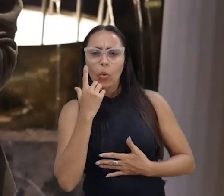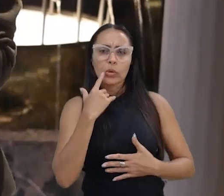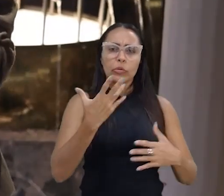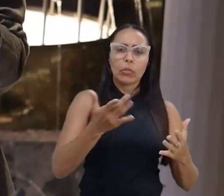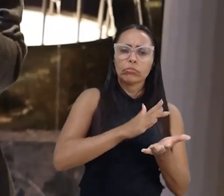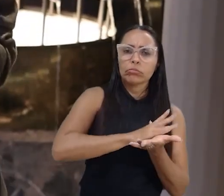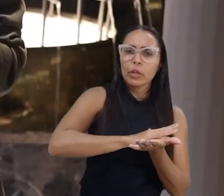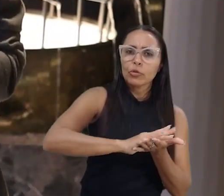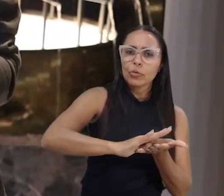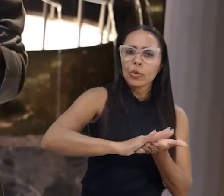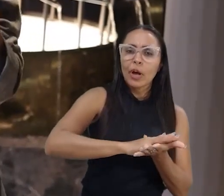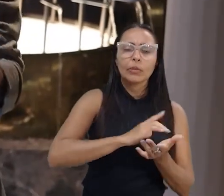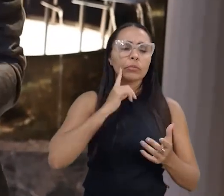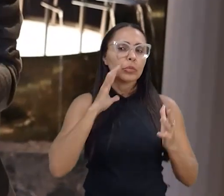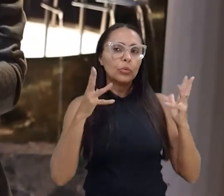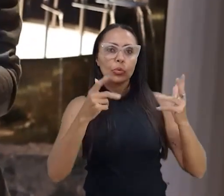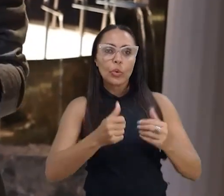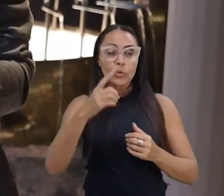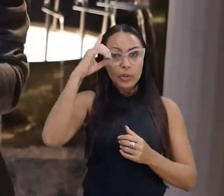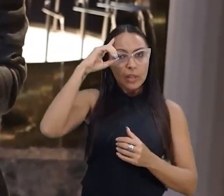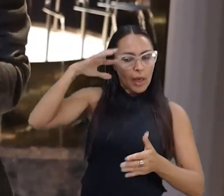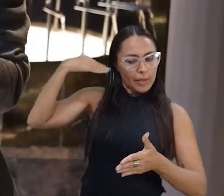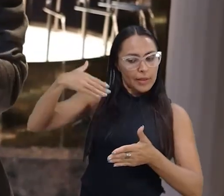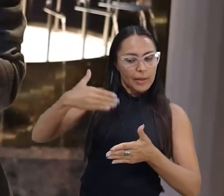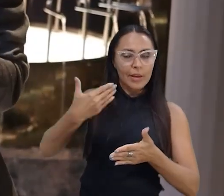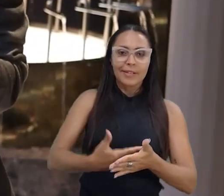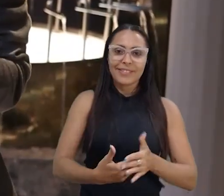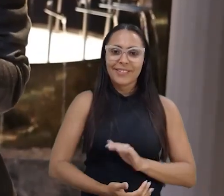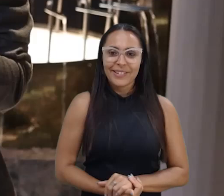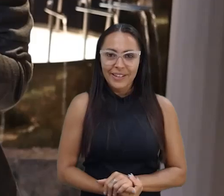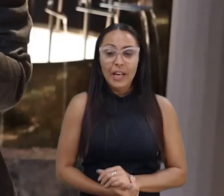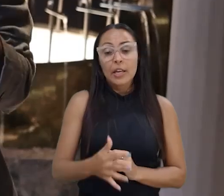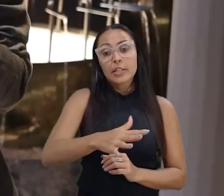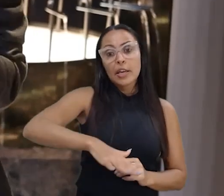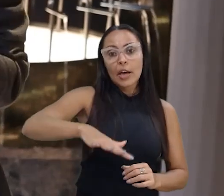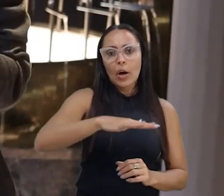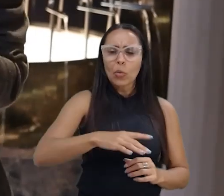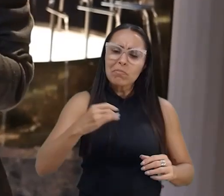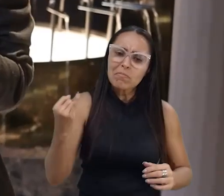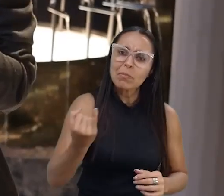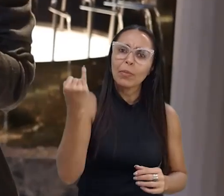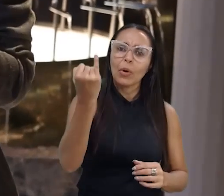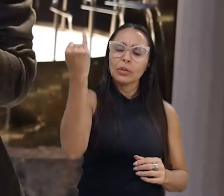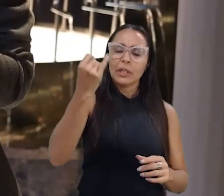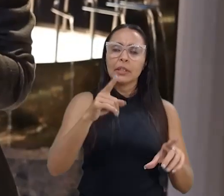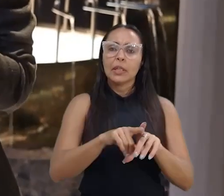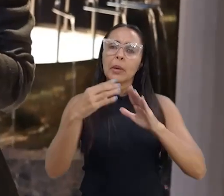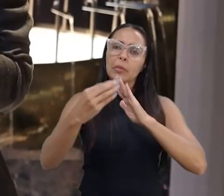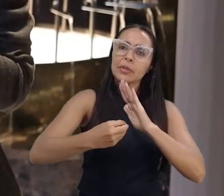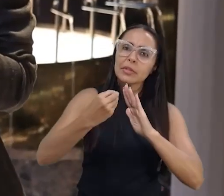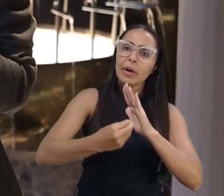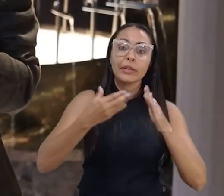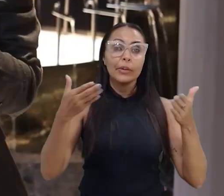formatos, texturas, tudo isso a gente percebe no dia a dia e dá conforto ao ambiente, que é algo essencial para a cultura do design de